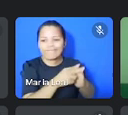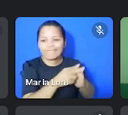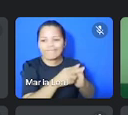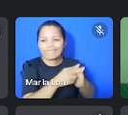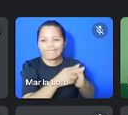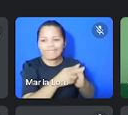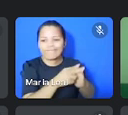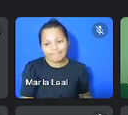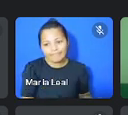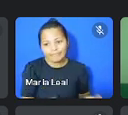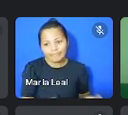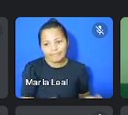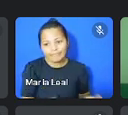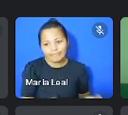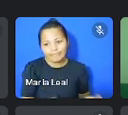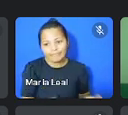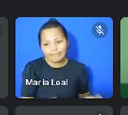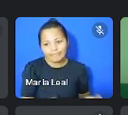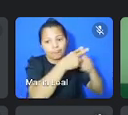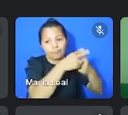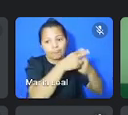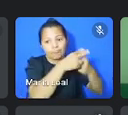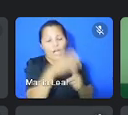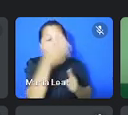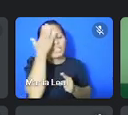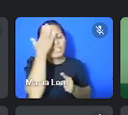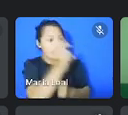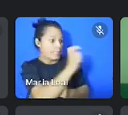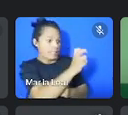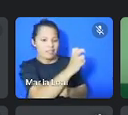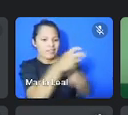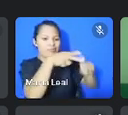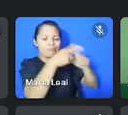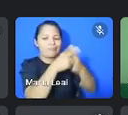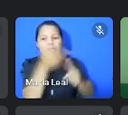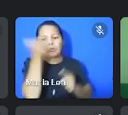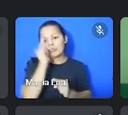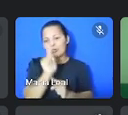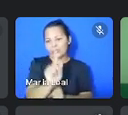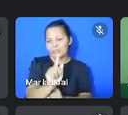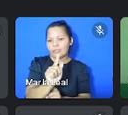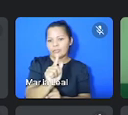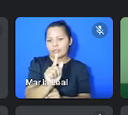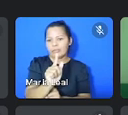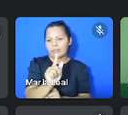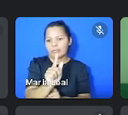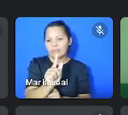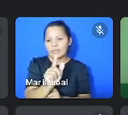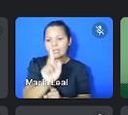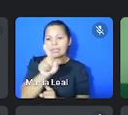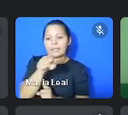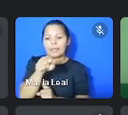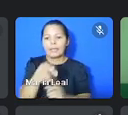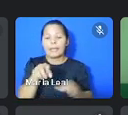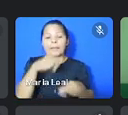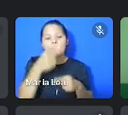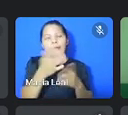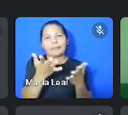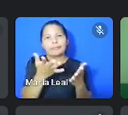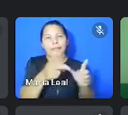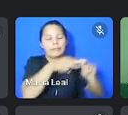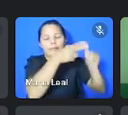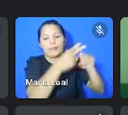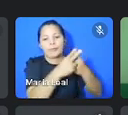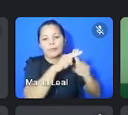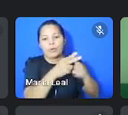ia valer 5, eu não reajustei. E acabou ficando desse jeito. E depois de configurado uma vez, não